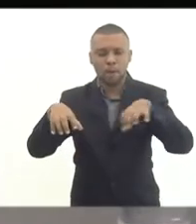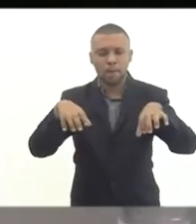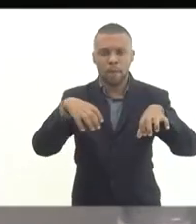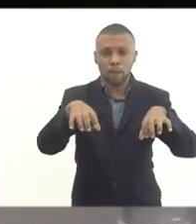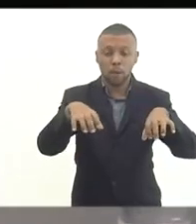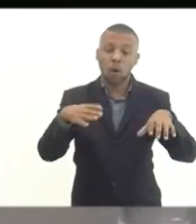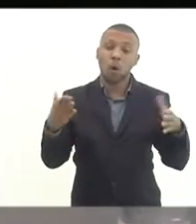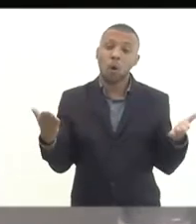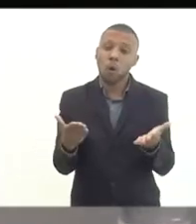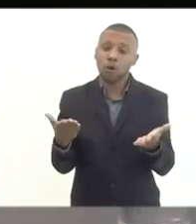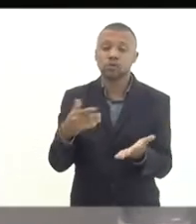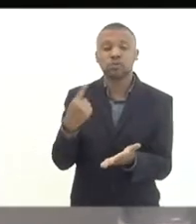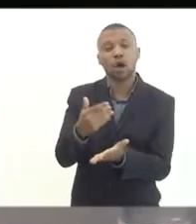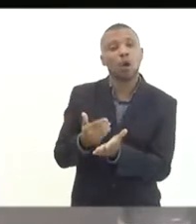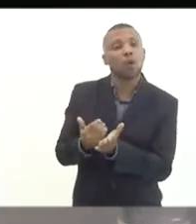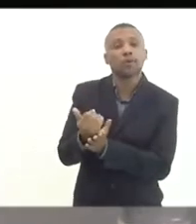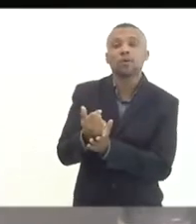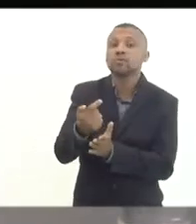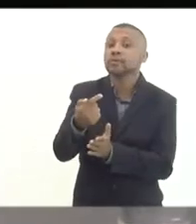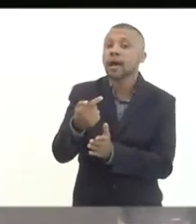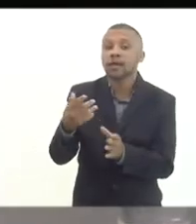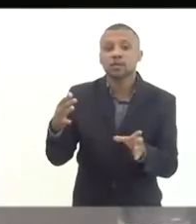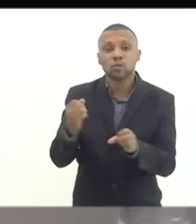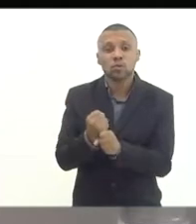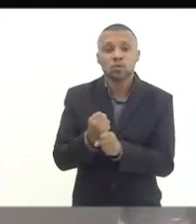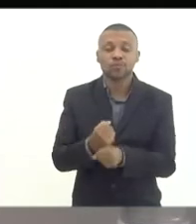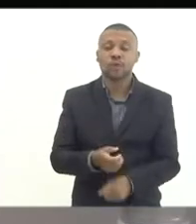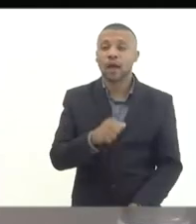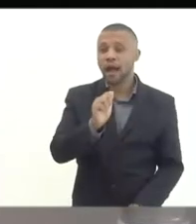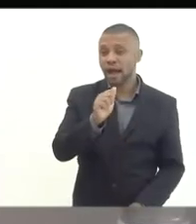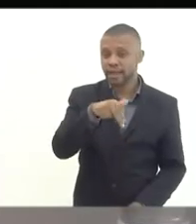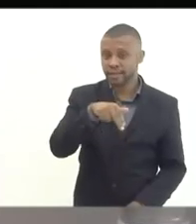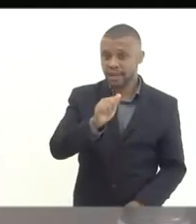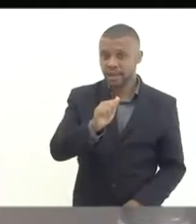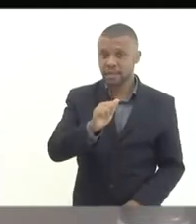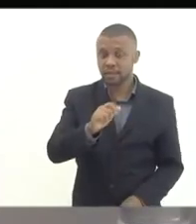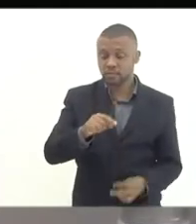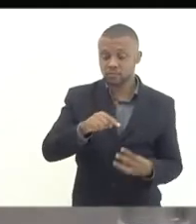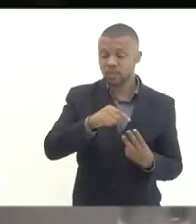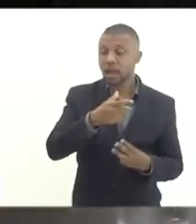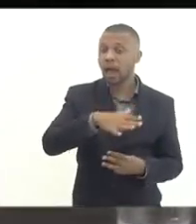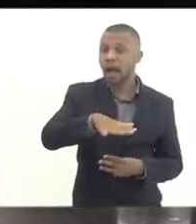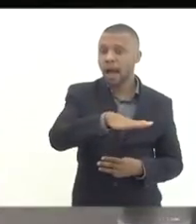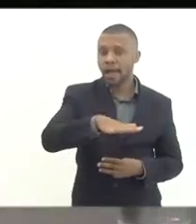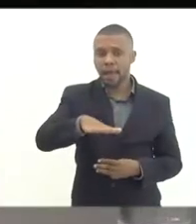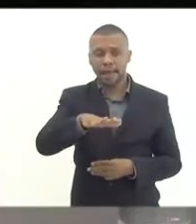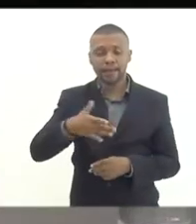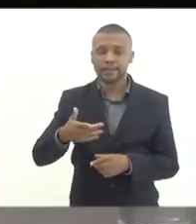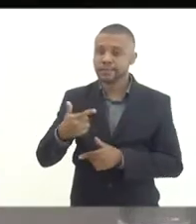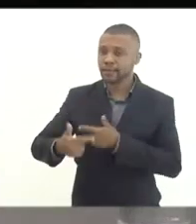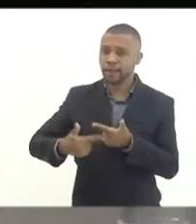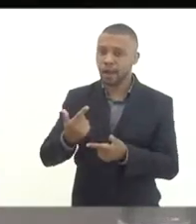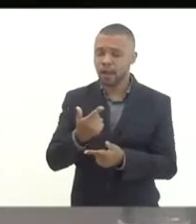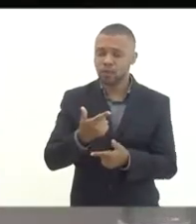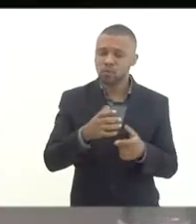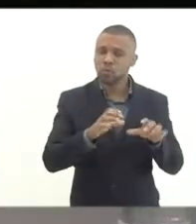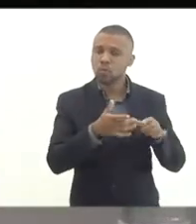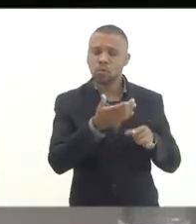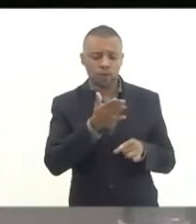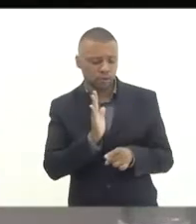iniciou com sete e o estão com 3 frentes de trabalho os grupos de ajuda